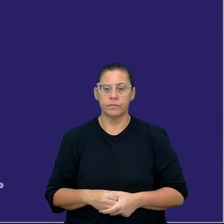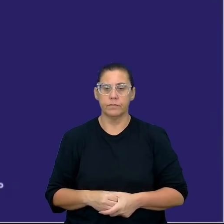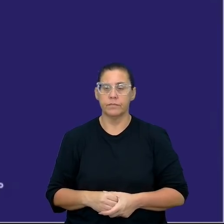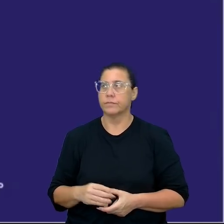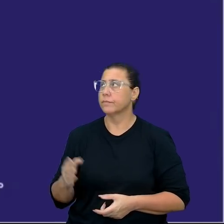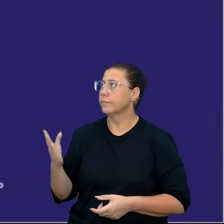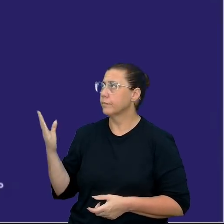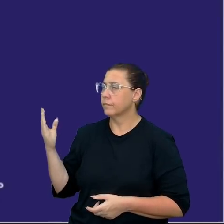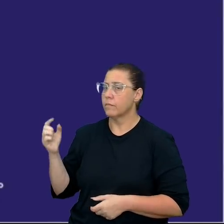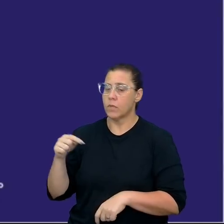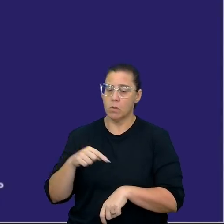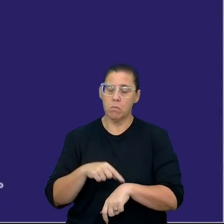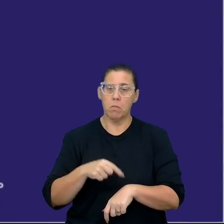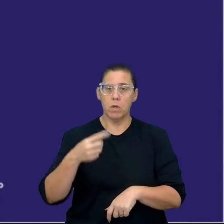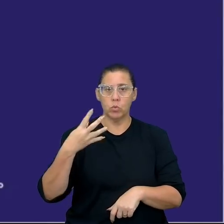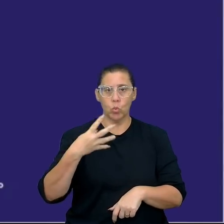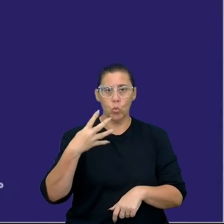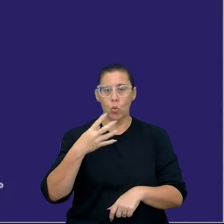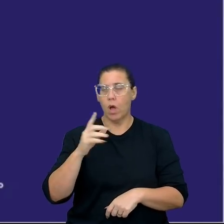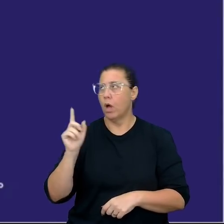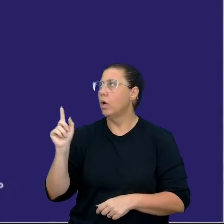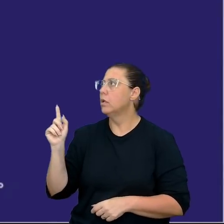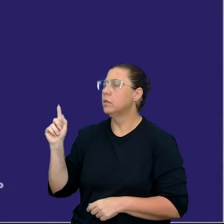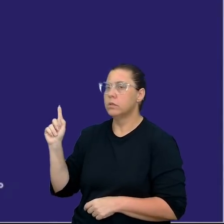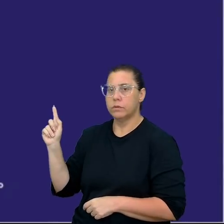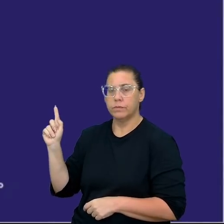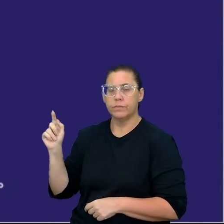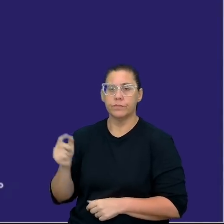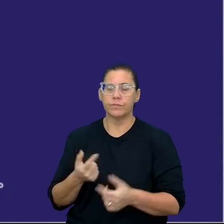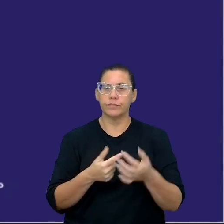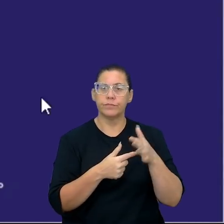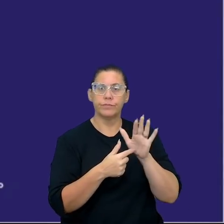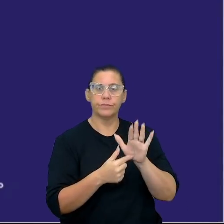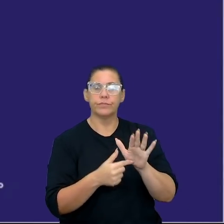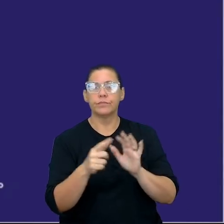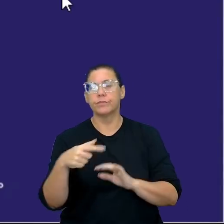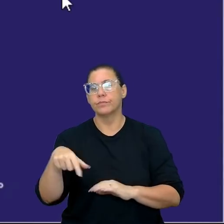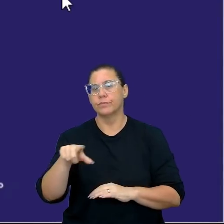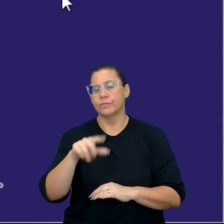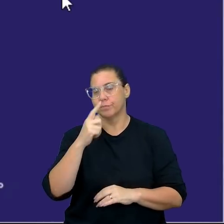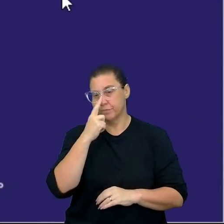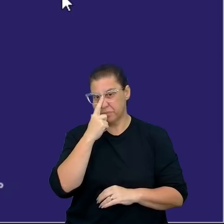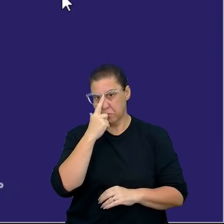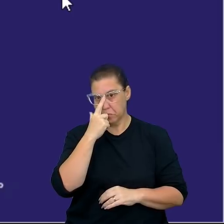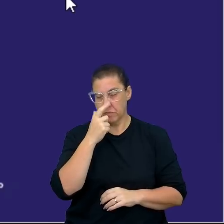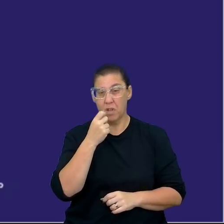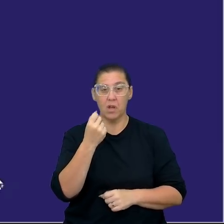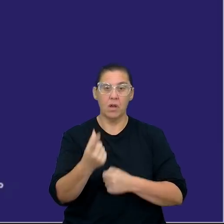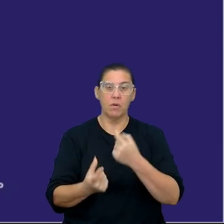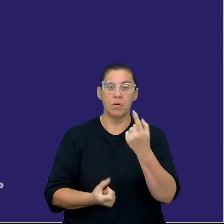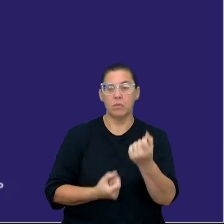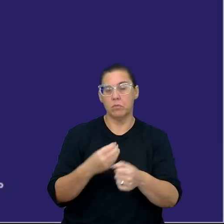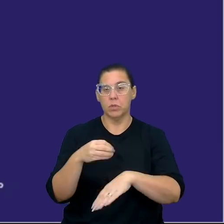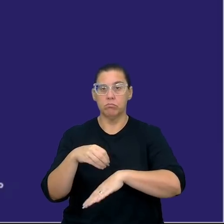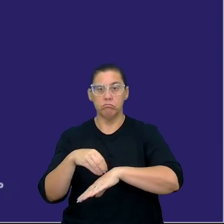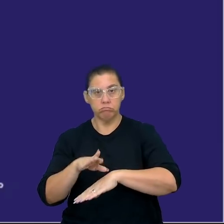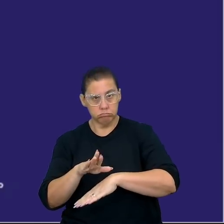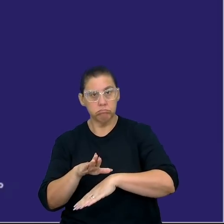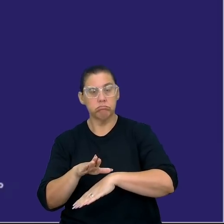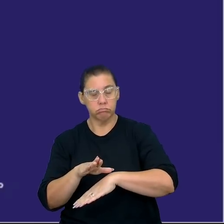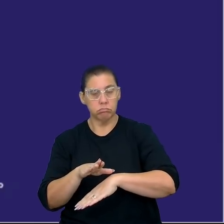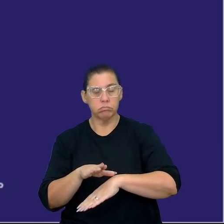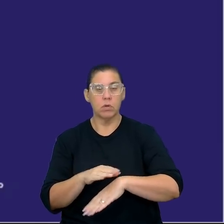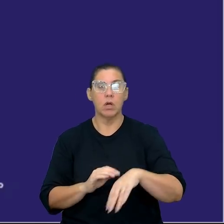E agora, no nosso último momento, eu vou trazer para vocês algumas sugestões para